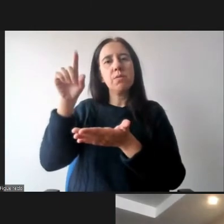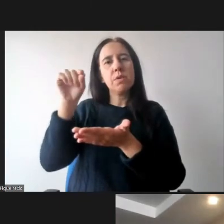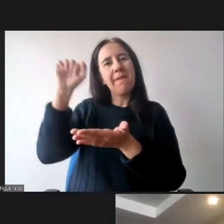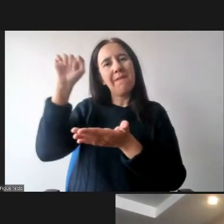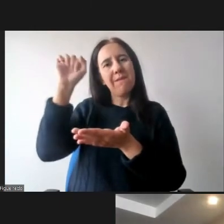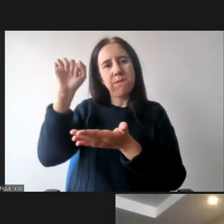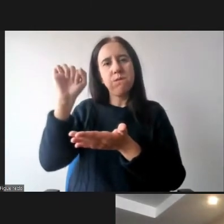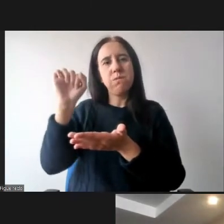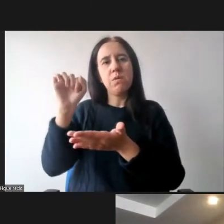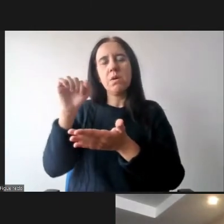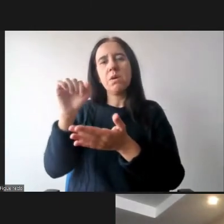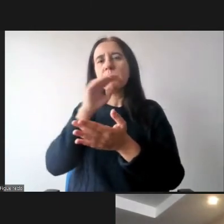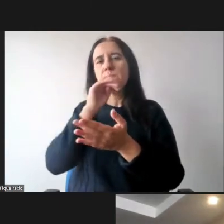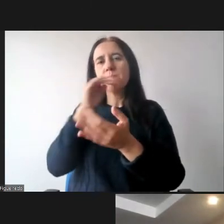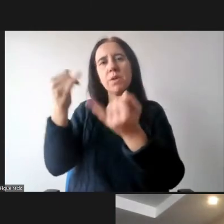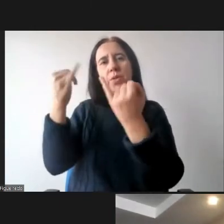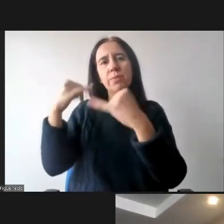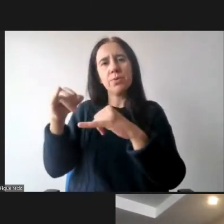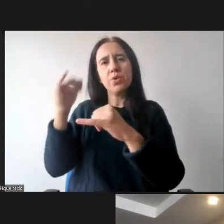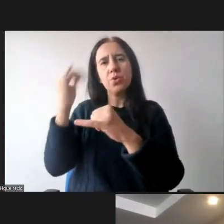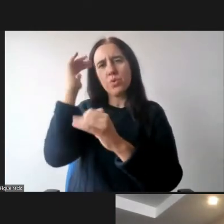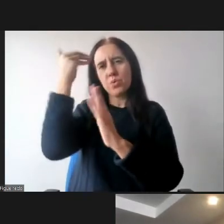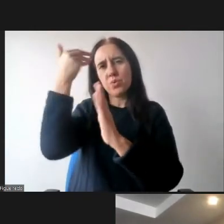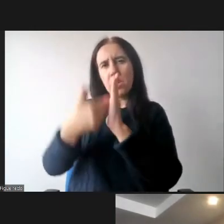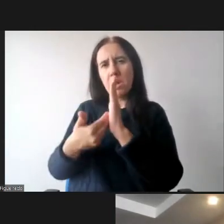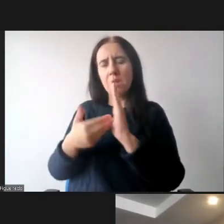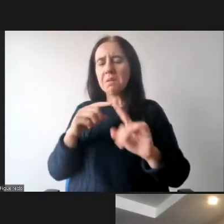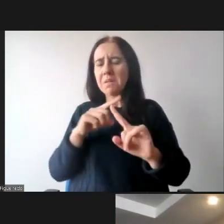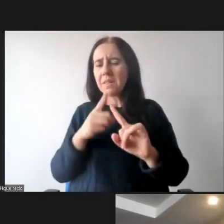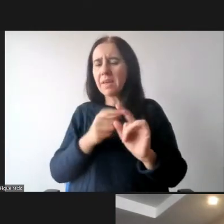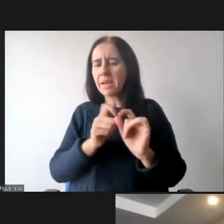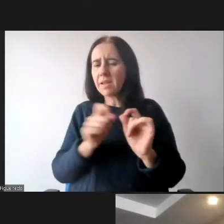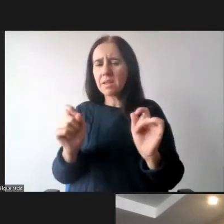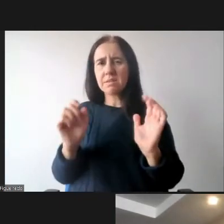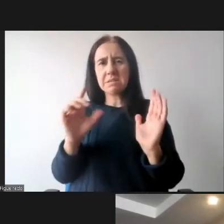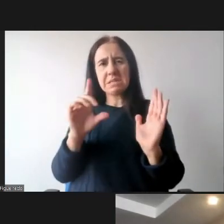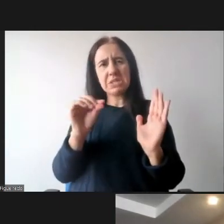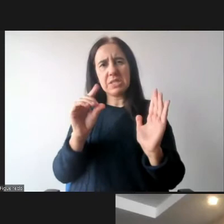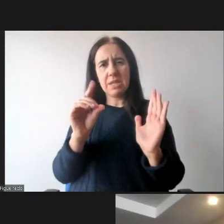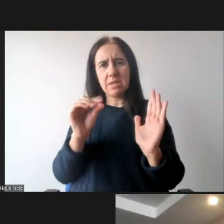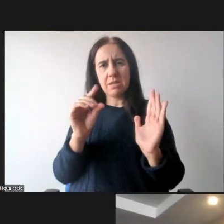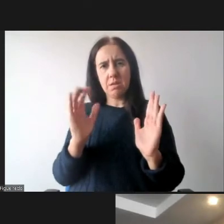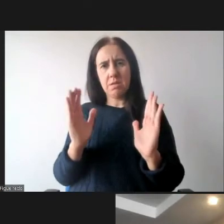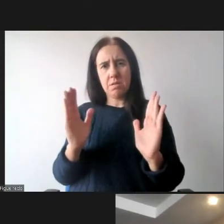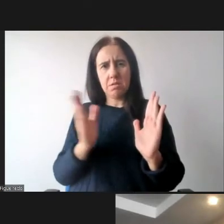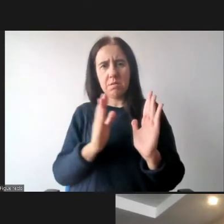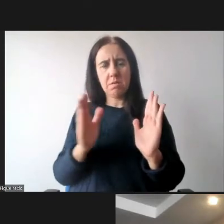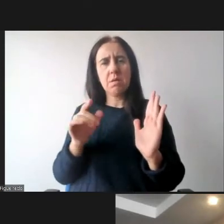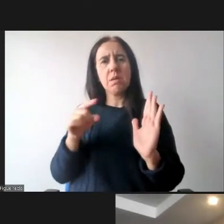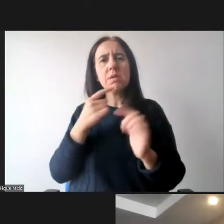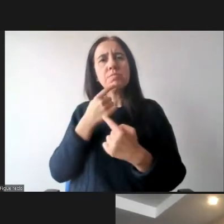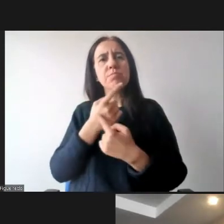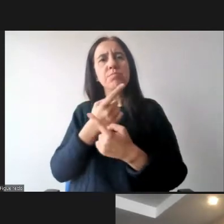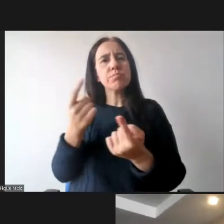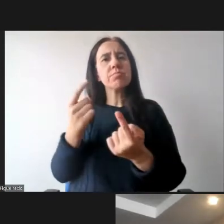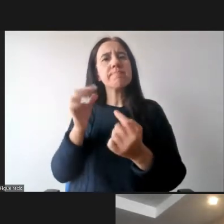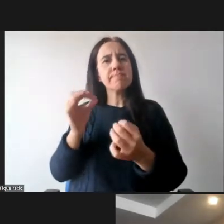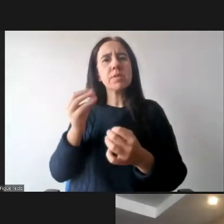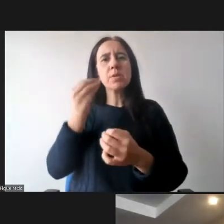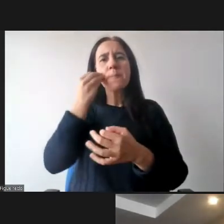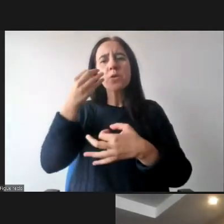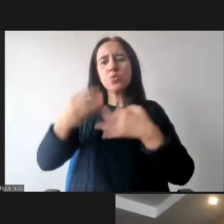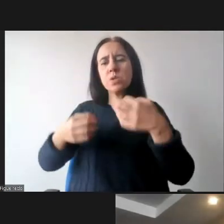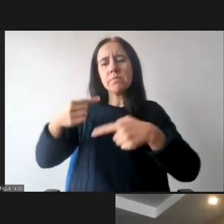direito constitucional, dá-se até a década de 60 como referência para sua afirmação na jurisprudência